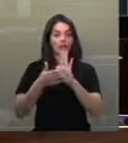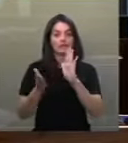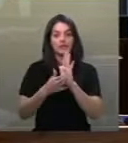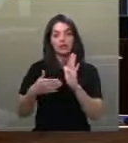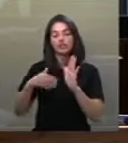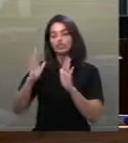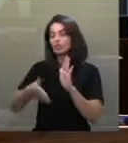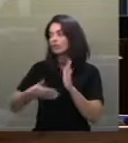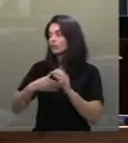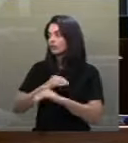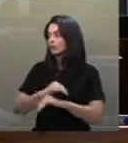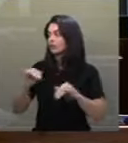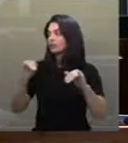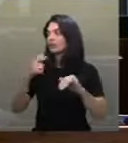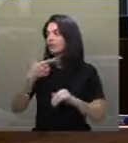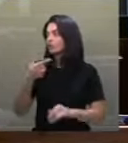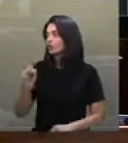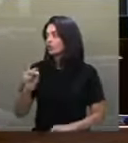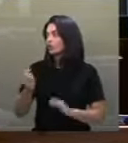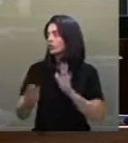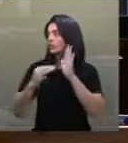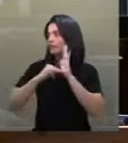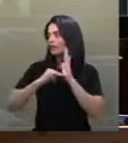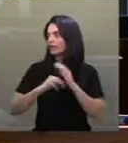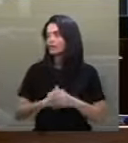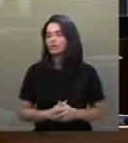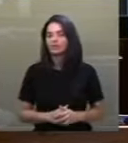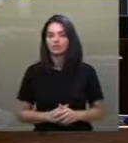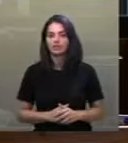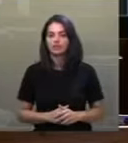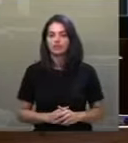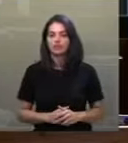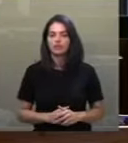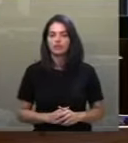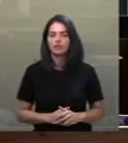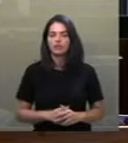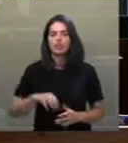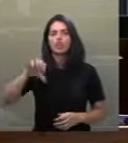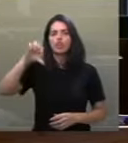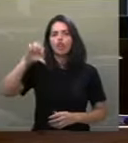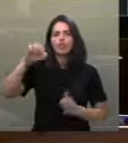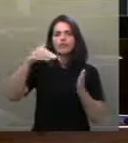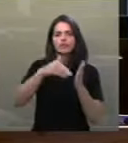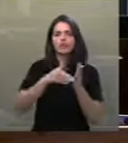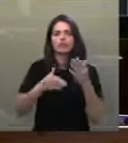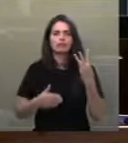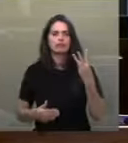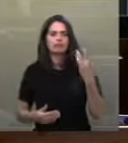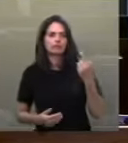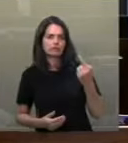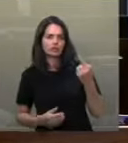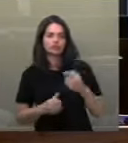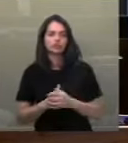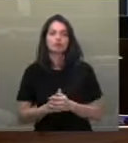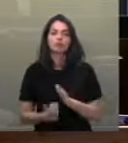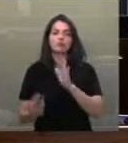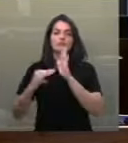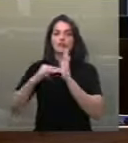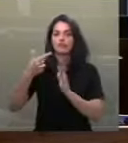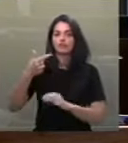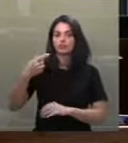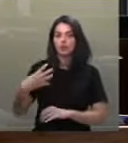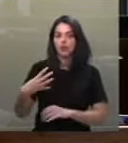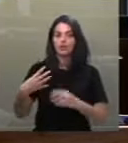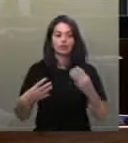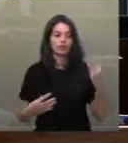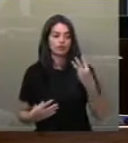plenário e recebeu 28 emendas. As emendas de plenário 9 a 37, a emenda 24 e 34